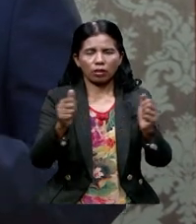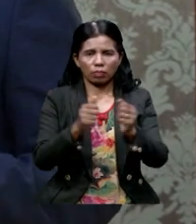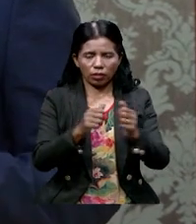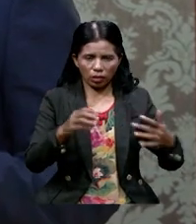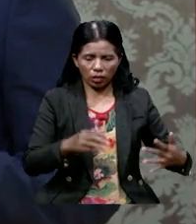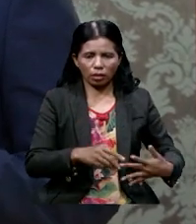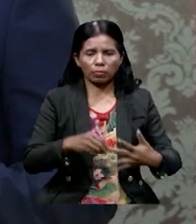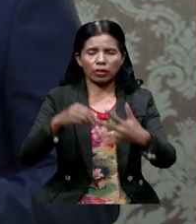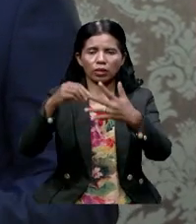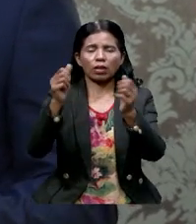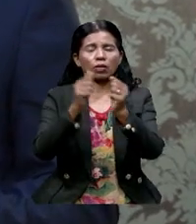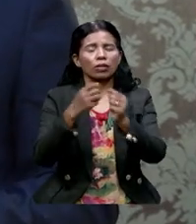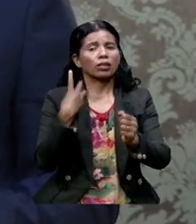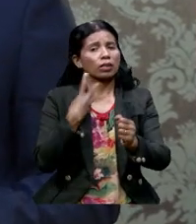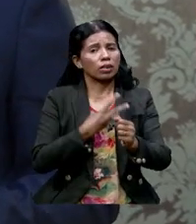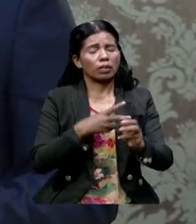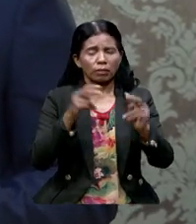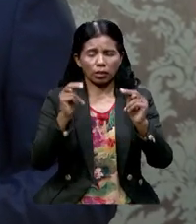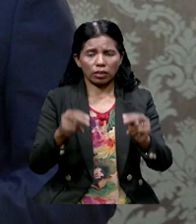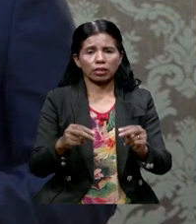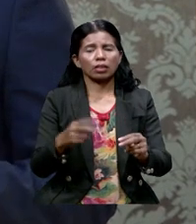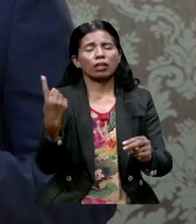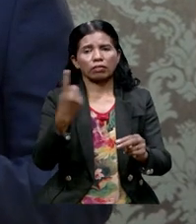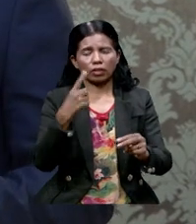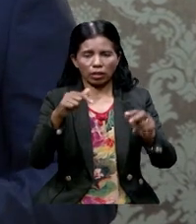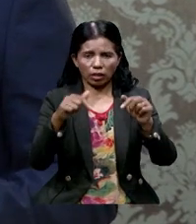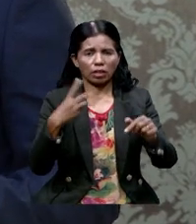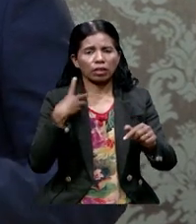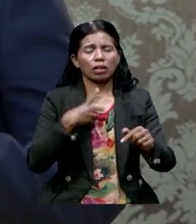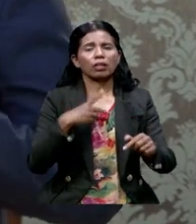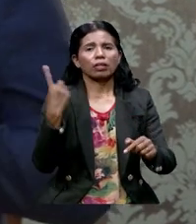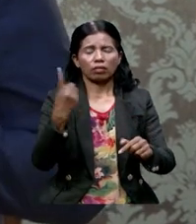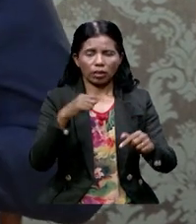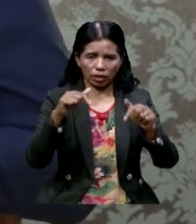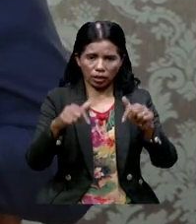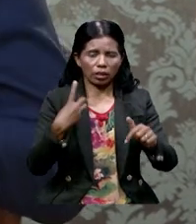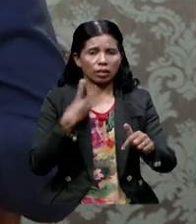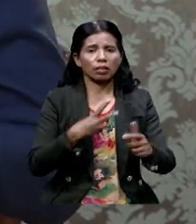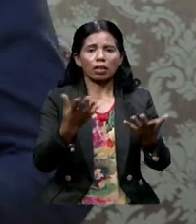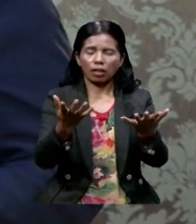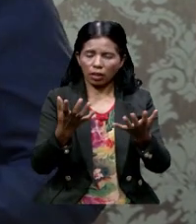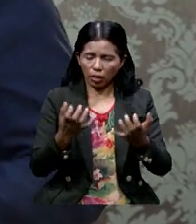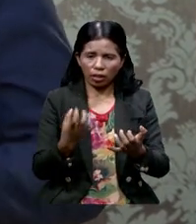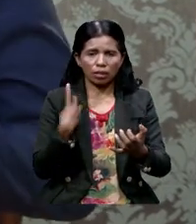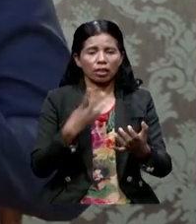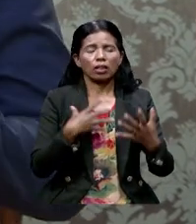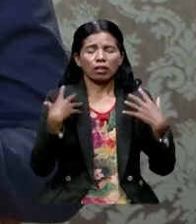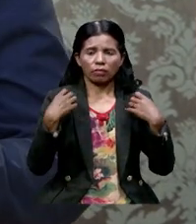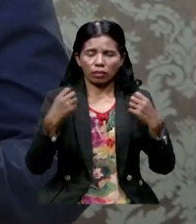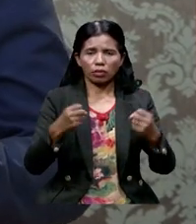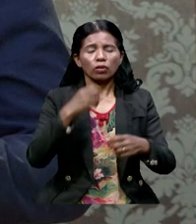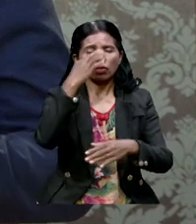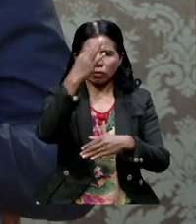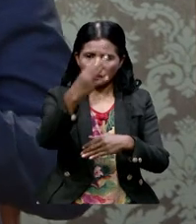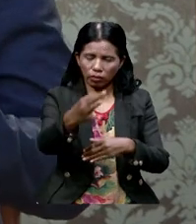especial o Ita, Ita precisa manter Irané. Ita tu mantém Irané, Ita moça cara que Ita nia força, Avam